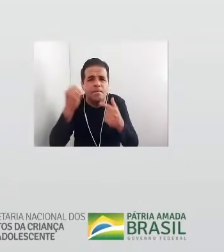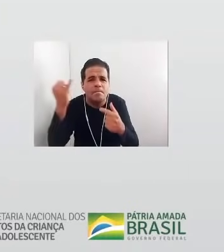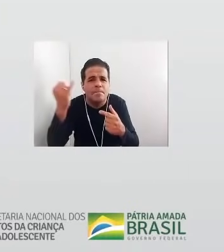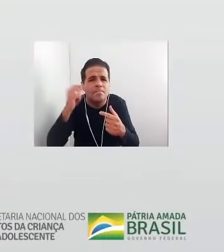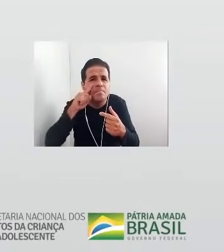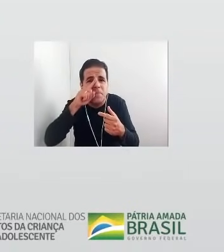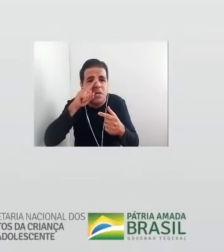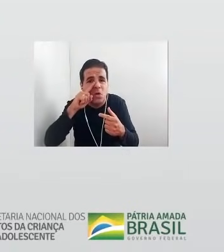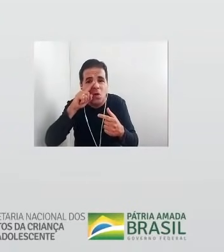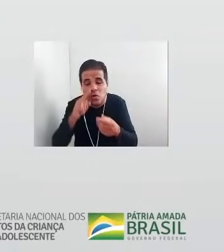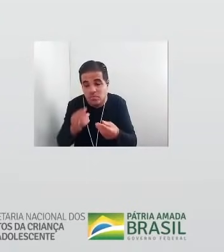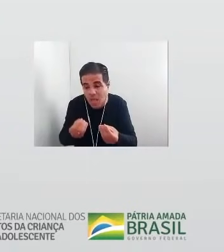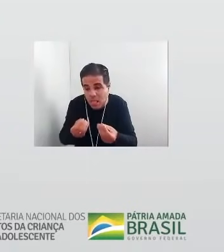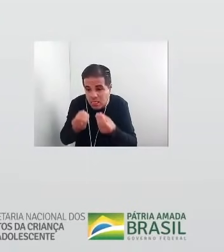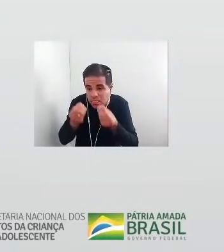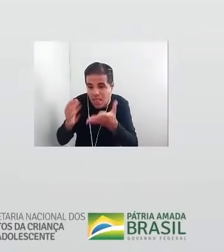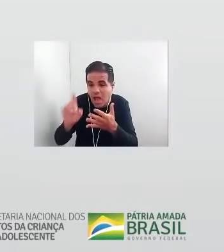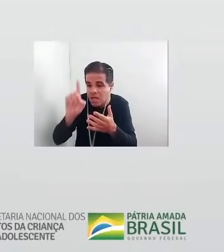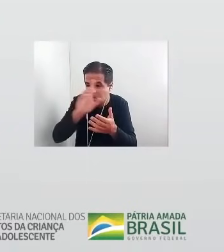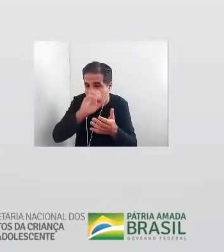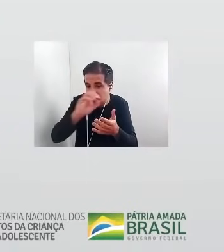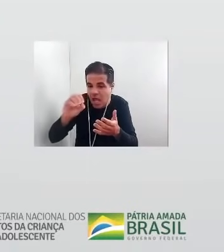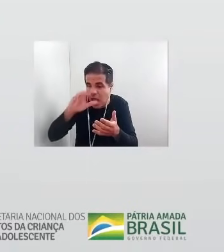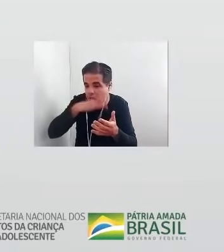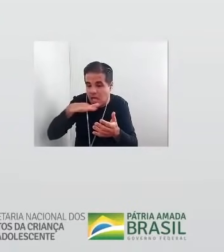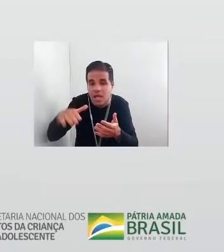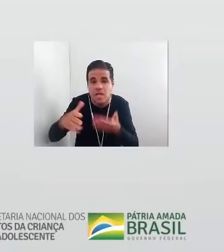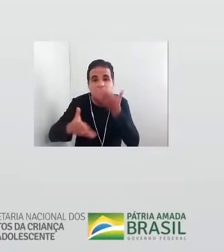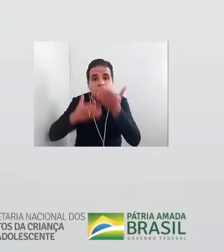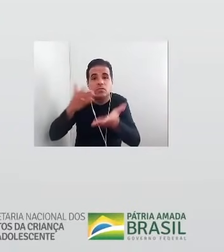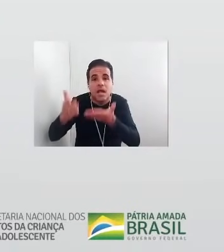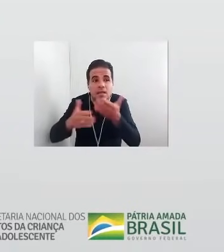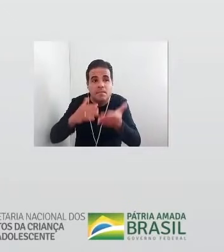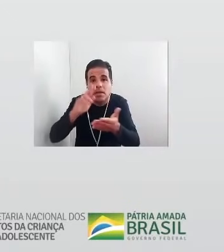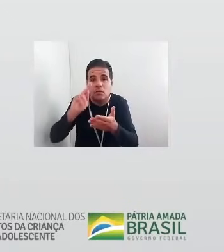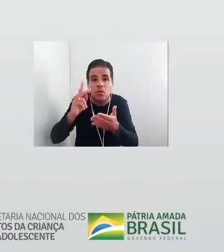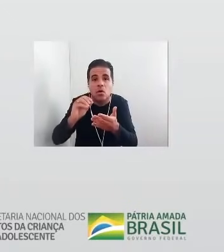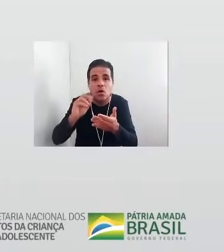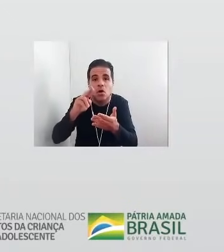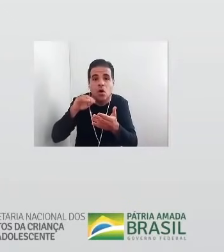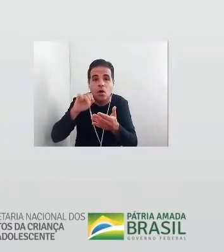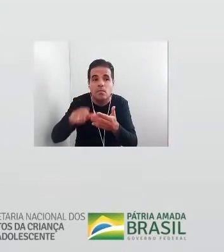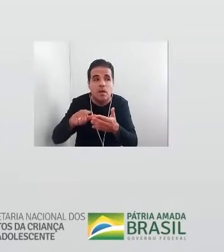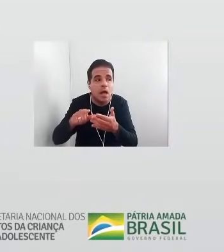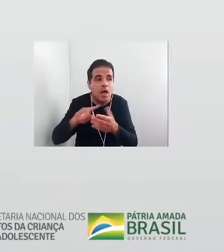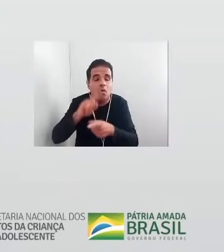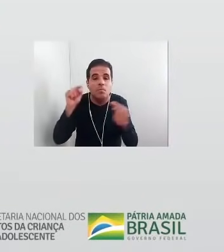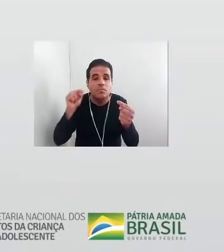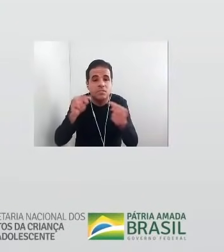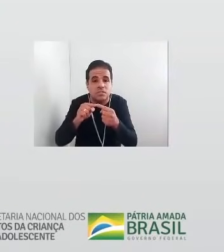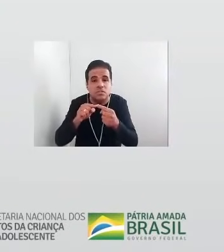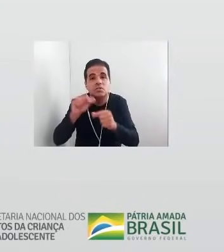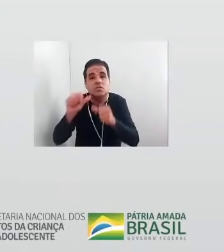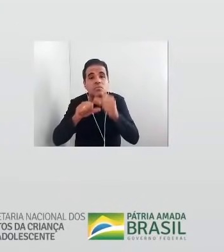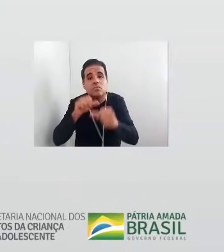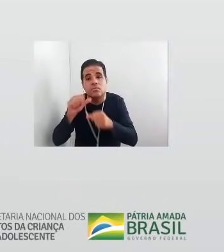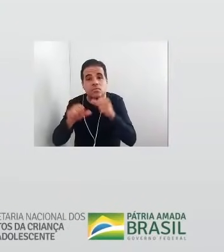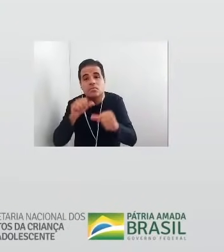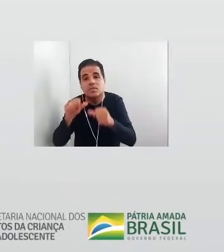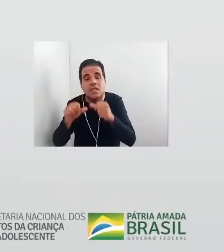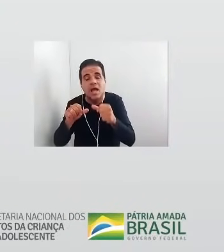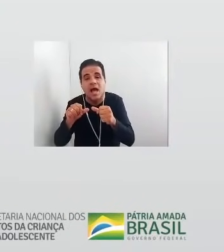você aplicar nestas 100 crianças um tratamento hormonal precoce, com a finalidade de mudar o sexo